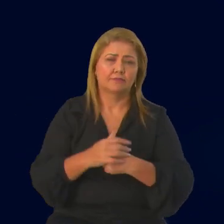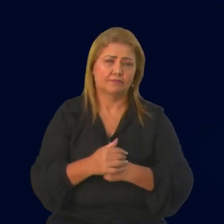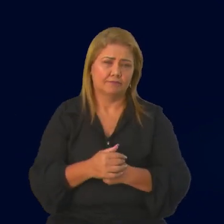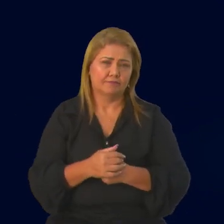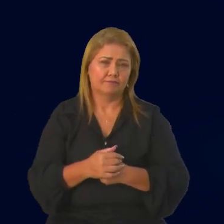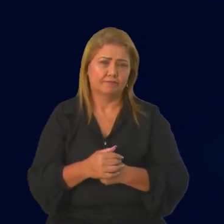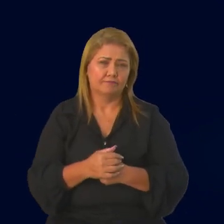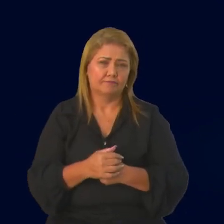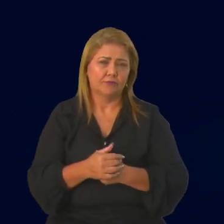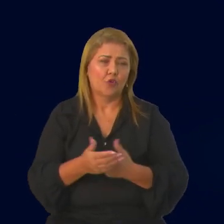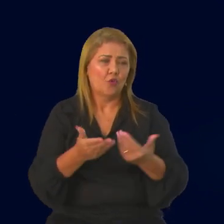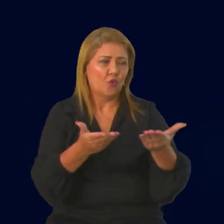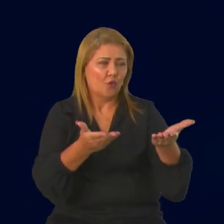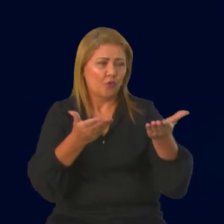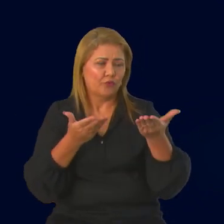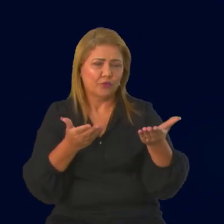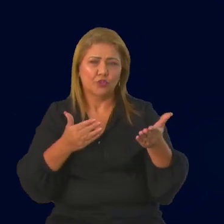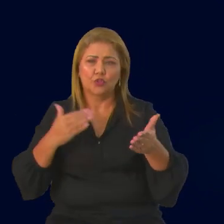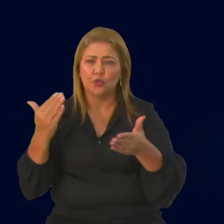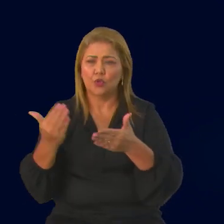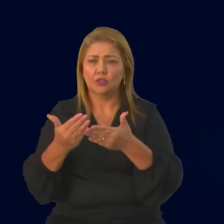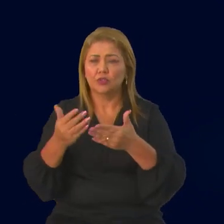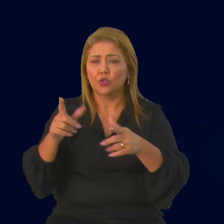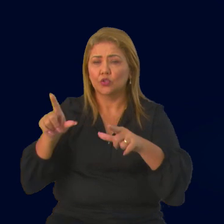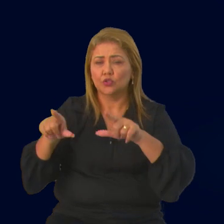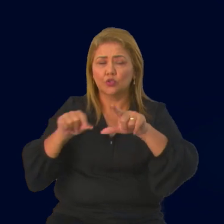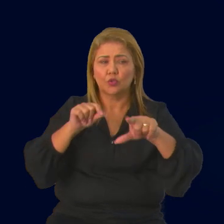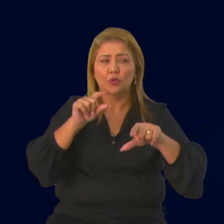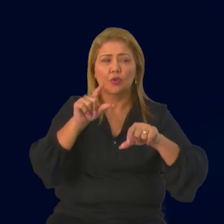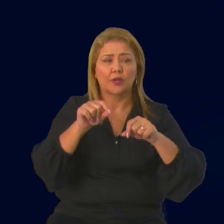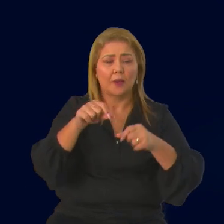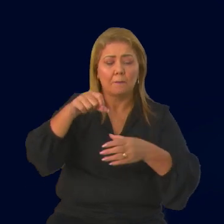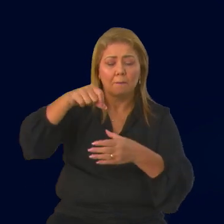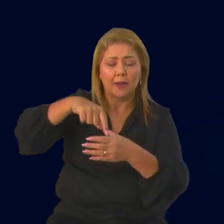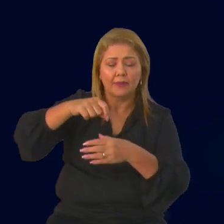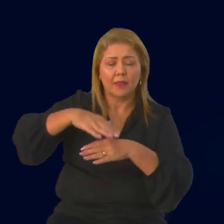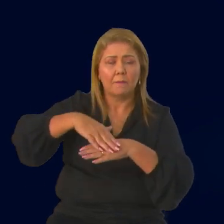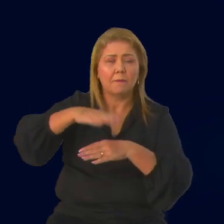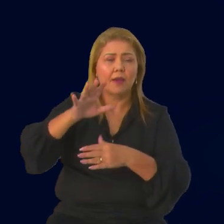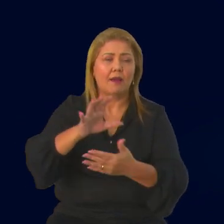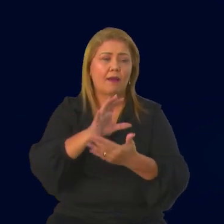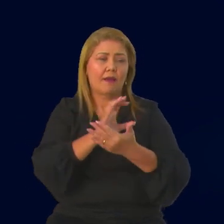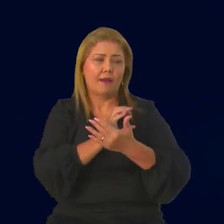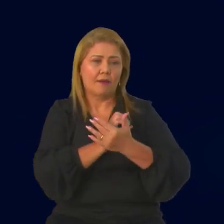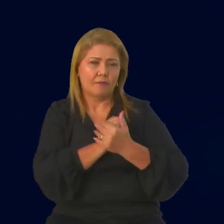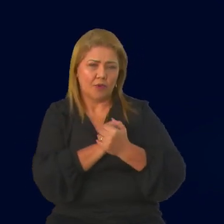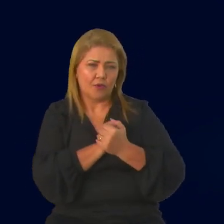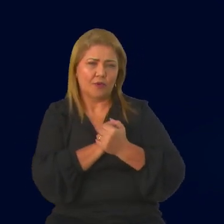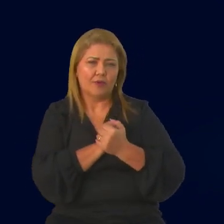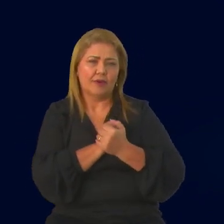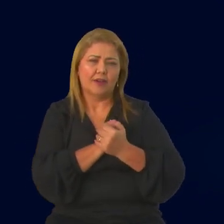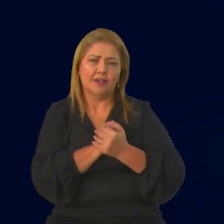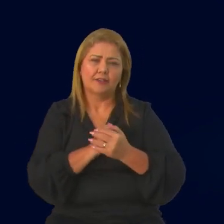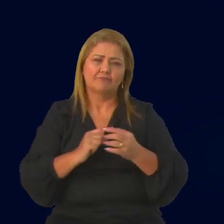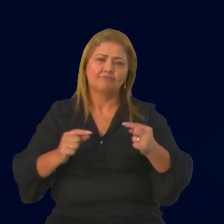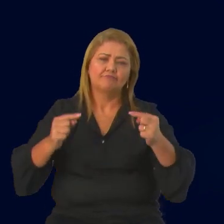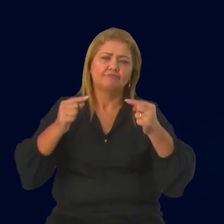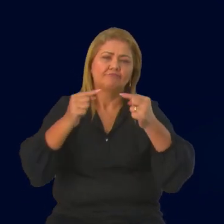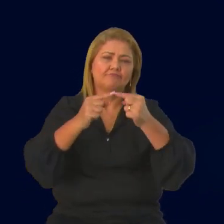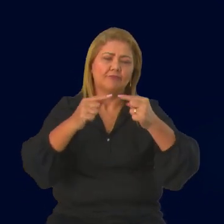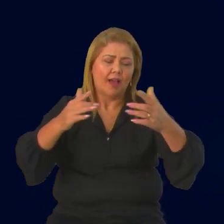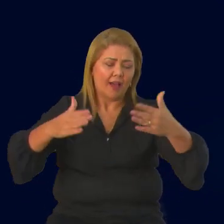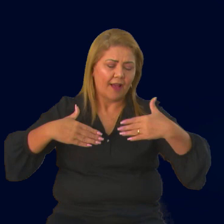Então, eu convido todos a escolherem plantar mais amor, plantar mais harmonia, plantar mais